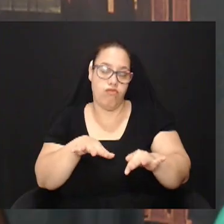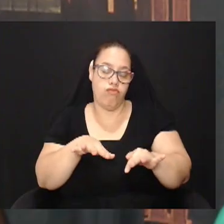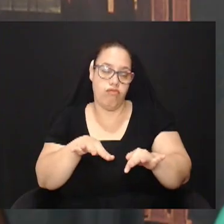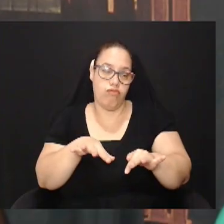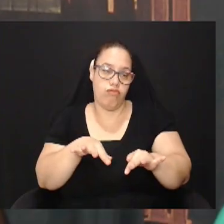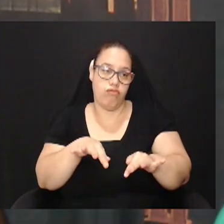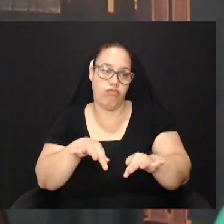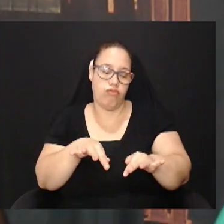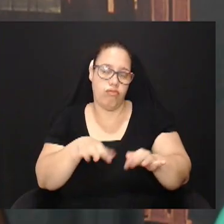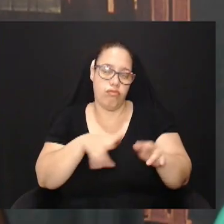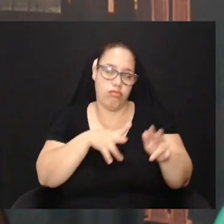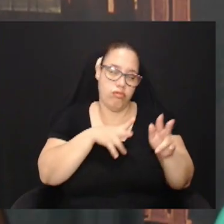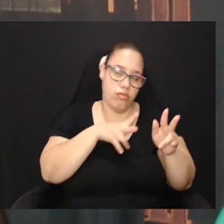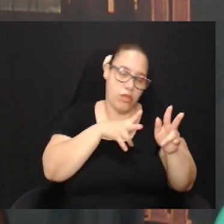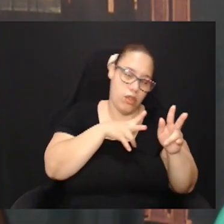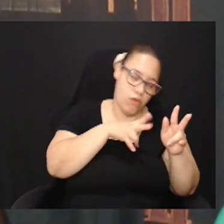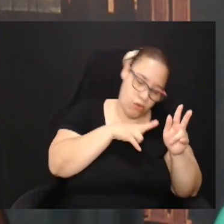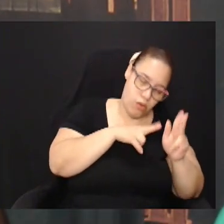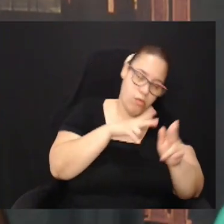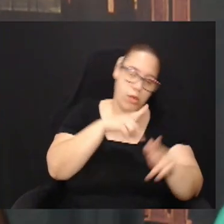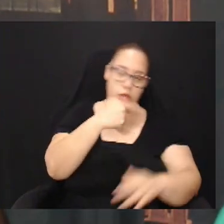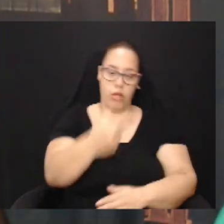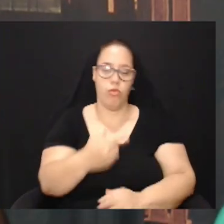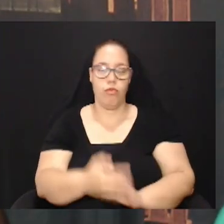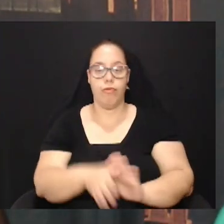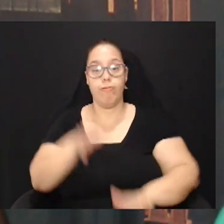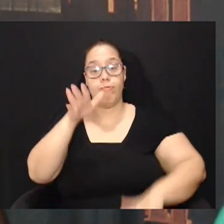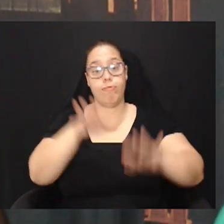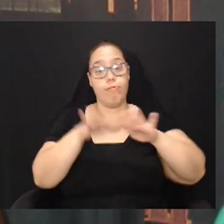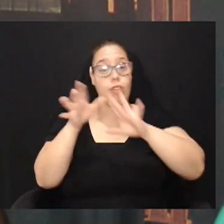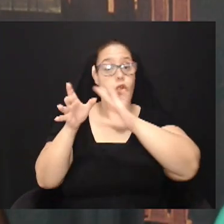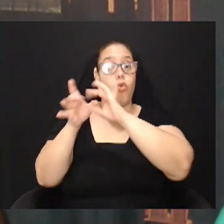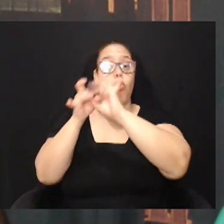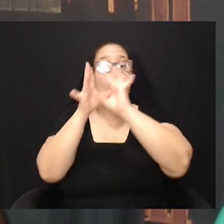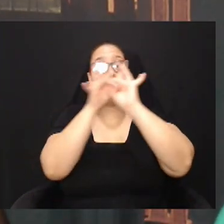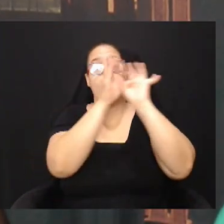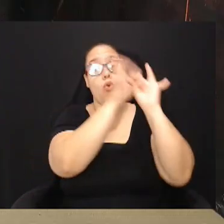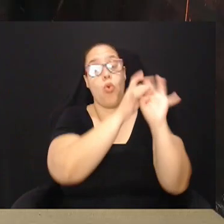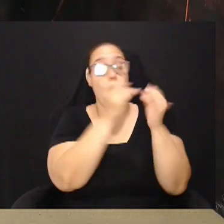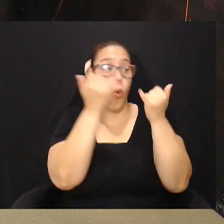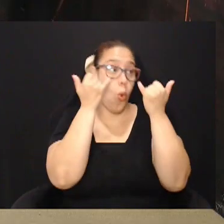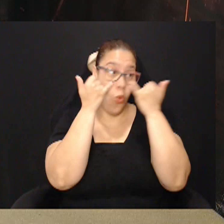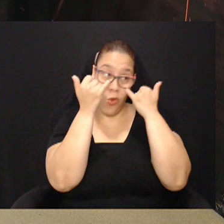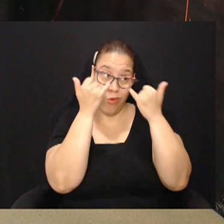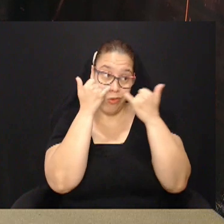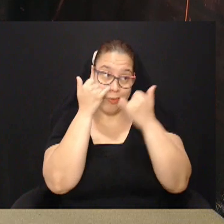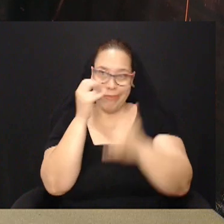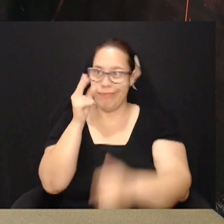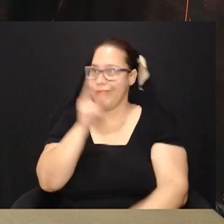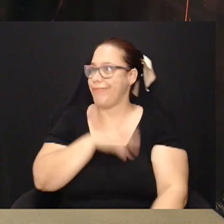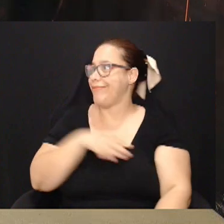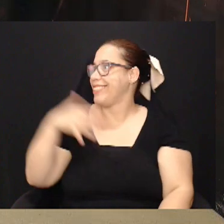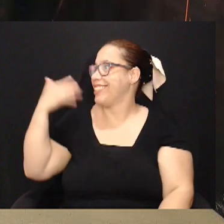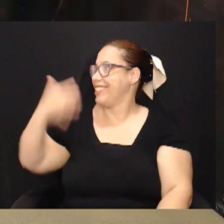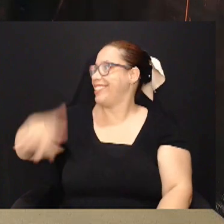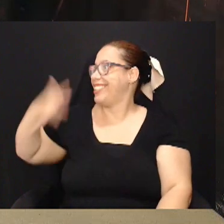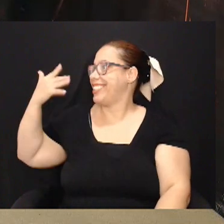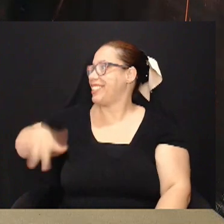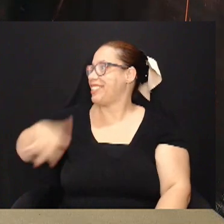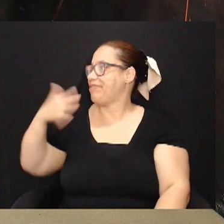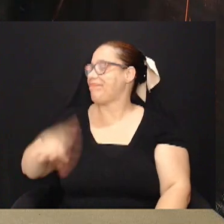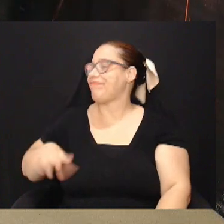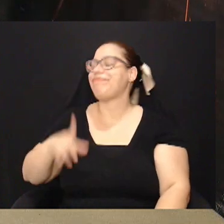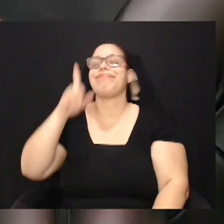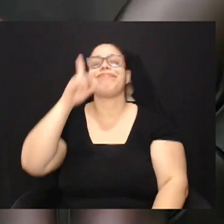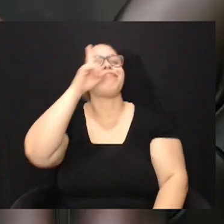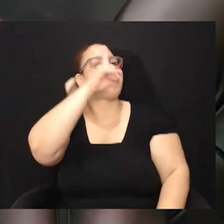eu fui dormir logo em seguida. Então depende de um conjunto de informações. Uau, Interessante. interessante. E isso acho que traz